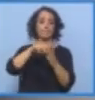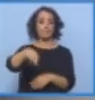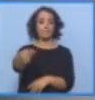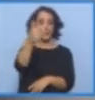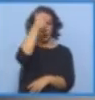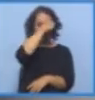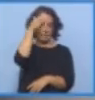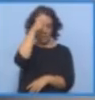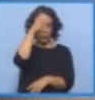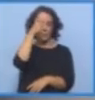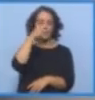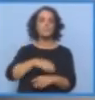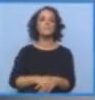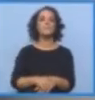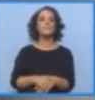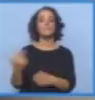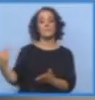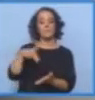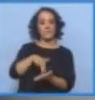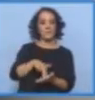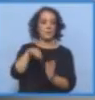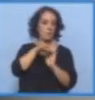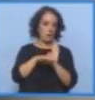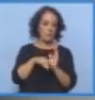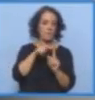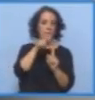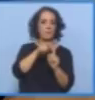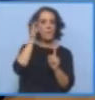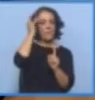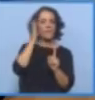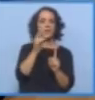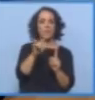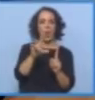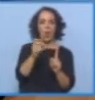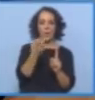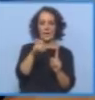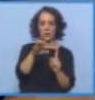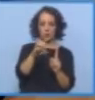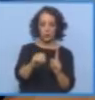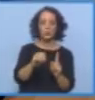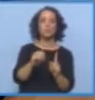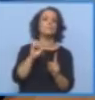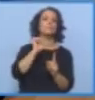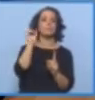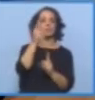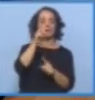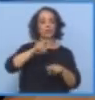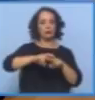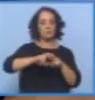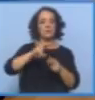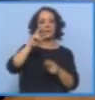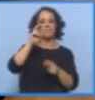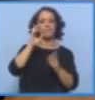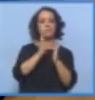domingo, contando para isso com a presença neste programa do Padre João Lourenço, professor de Sagrada Escritura da Universidade Católica Portuguesa, e o